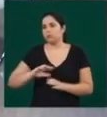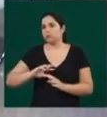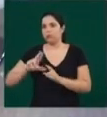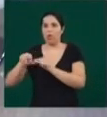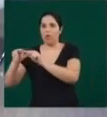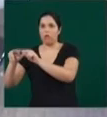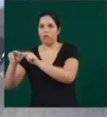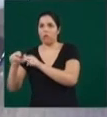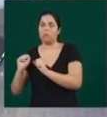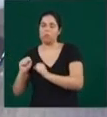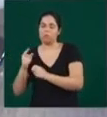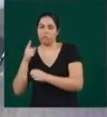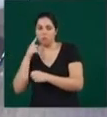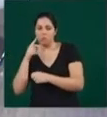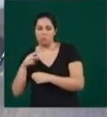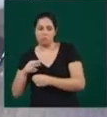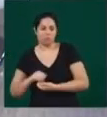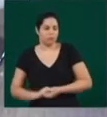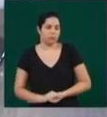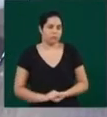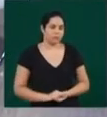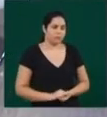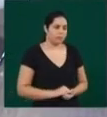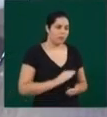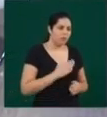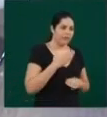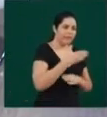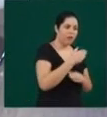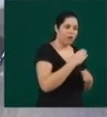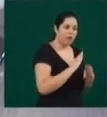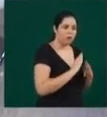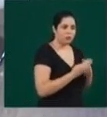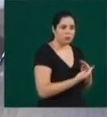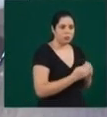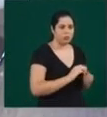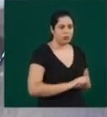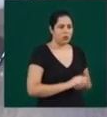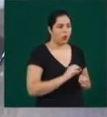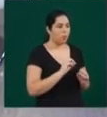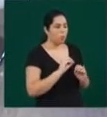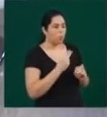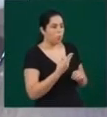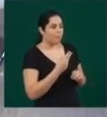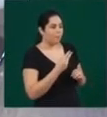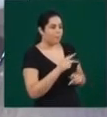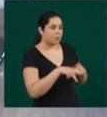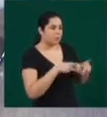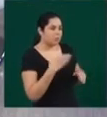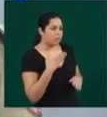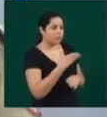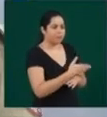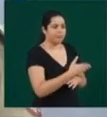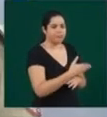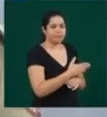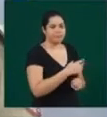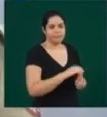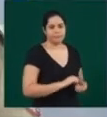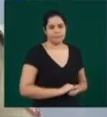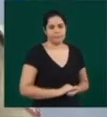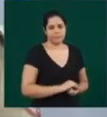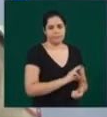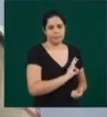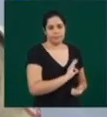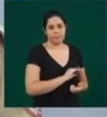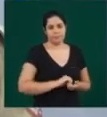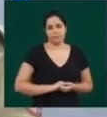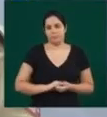funciona? Vocês vão até os bairros ou a comunidade vai até você? A comunidade vai até a polícia? Acontece os dois casos. A maioria das vezes a gente ou está